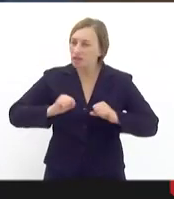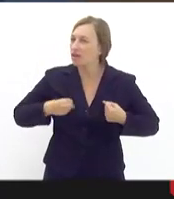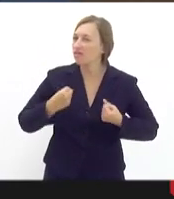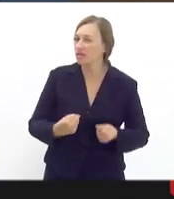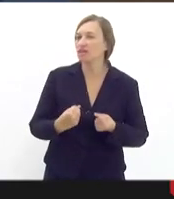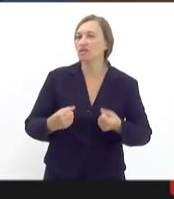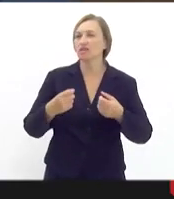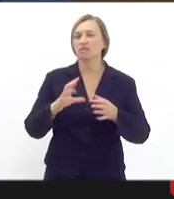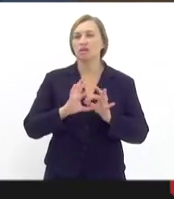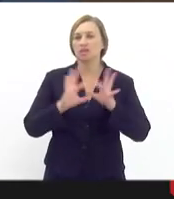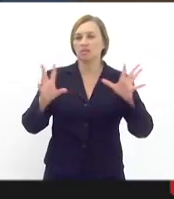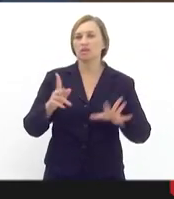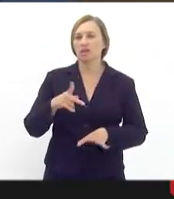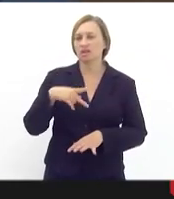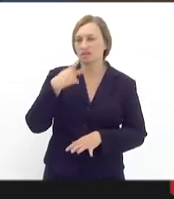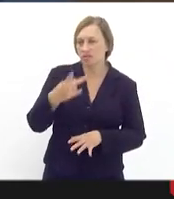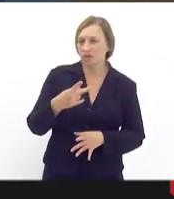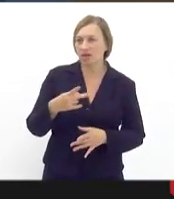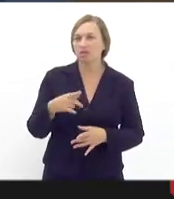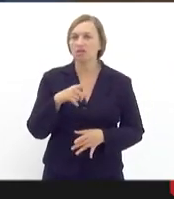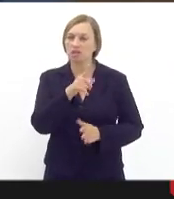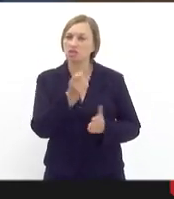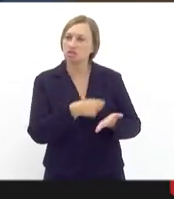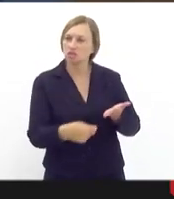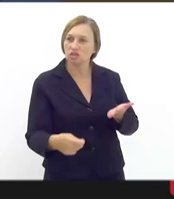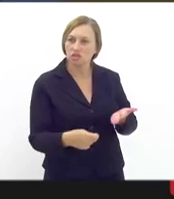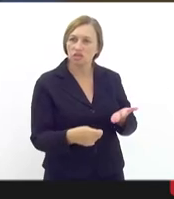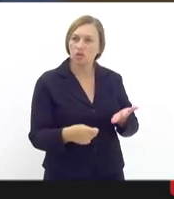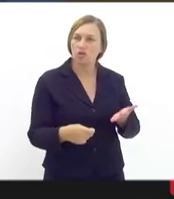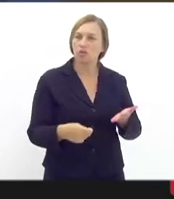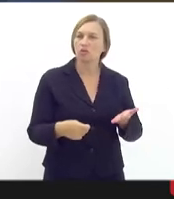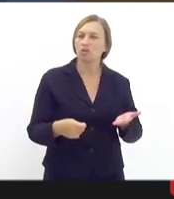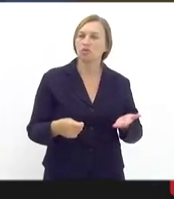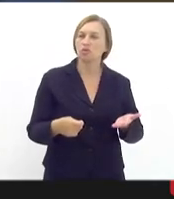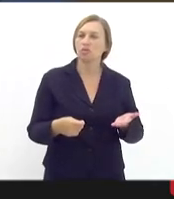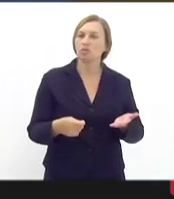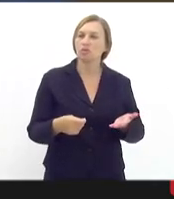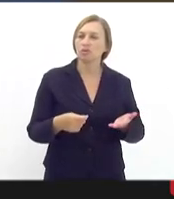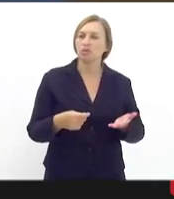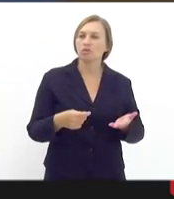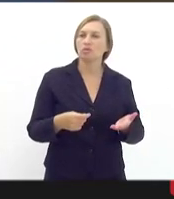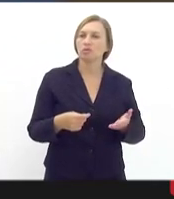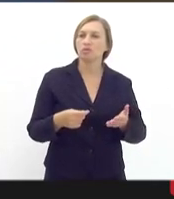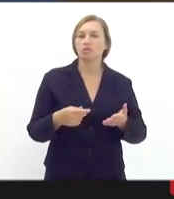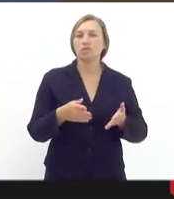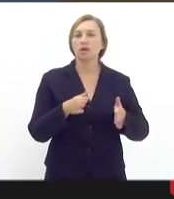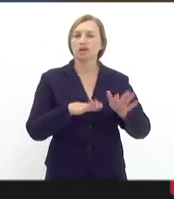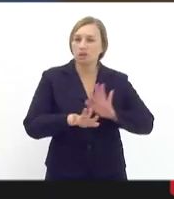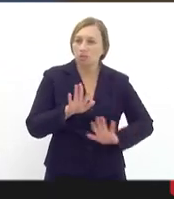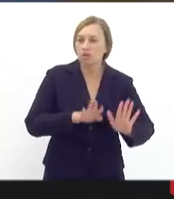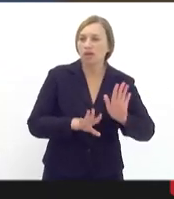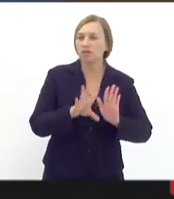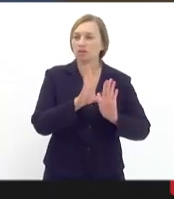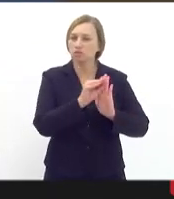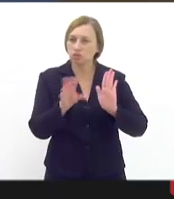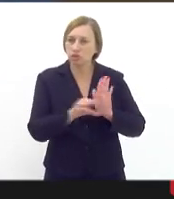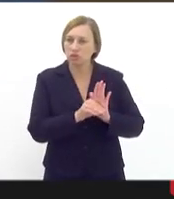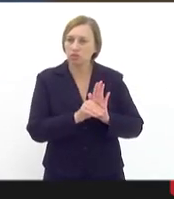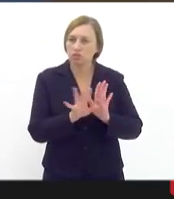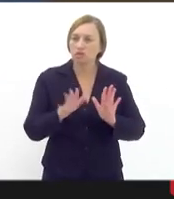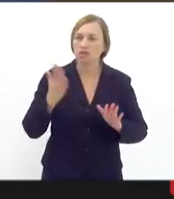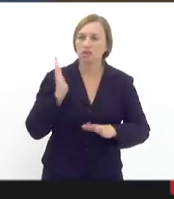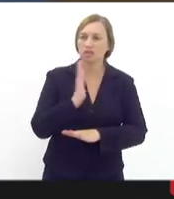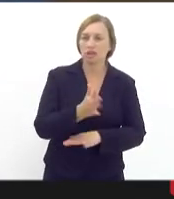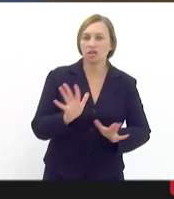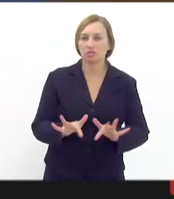sua liberdade de expressão. E dali está escrito o devido processo para contestar a moderação de conteúdo de modo direto, simples,